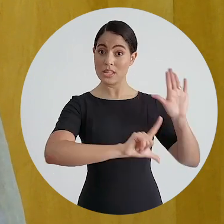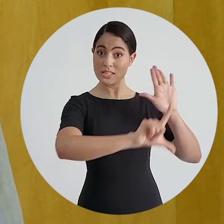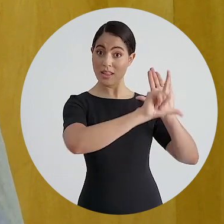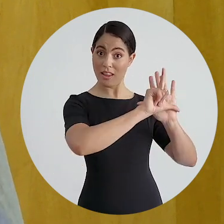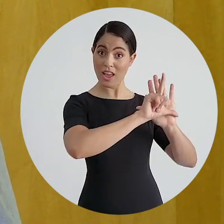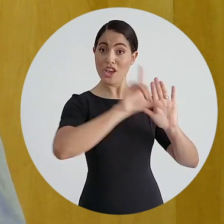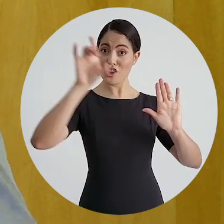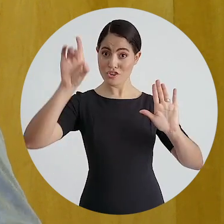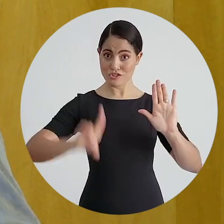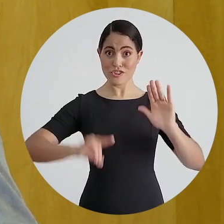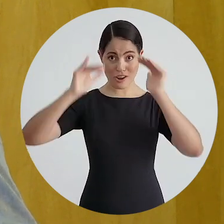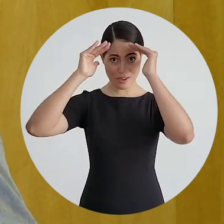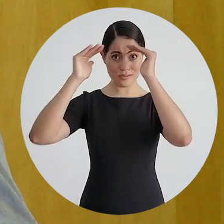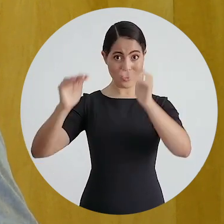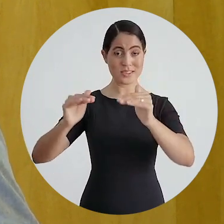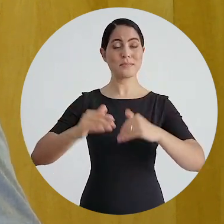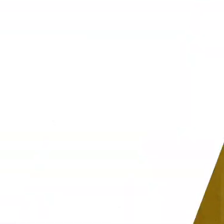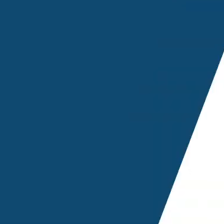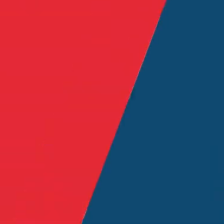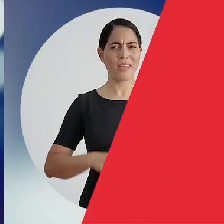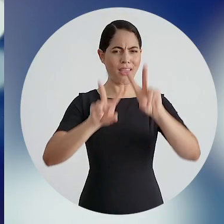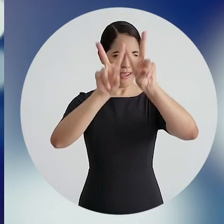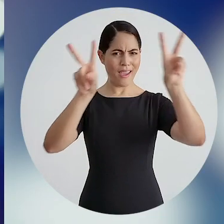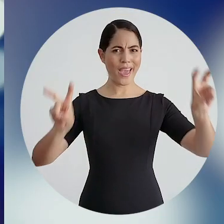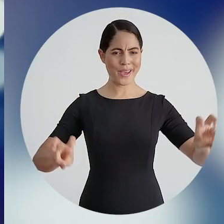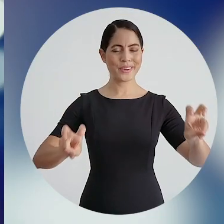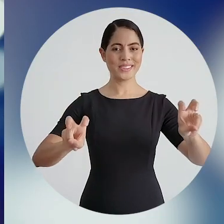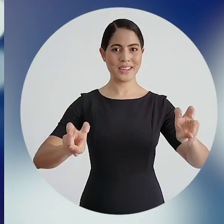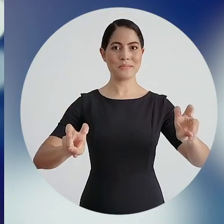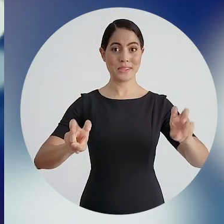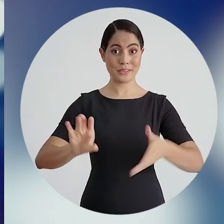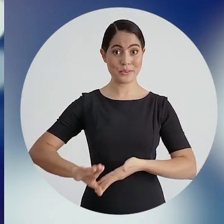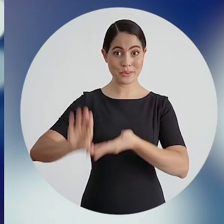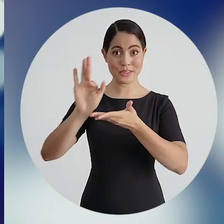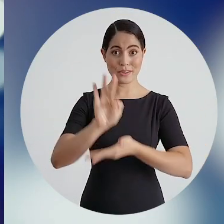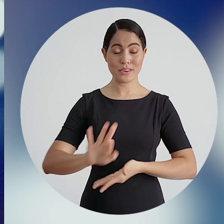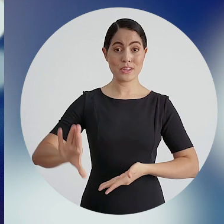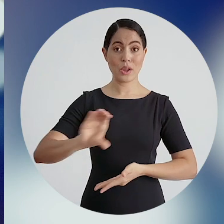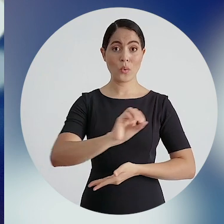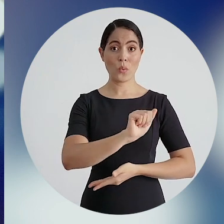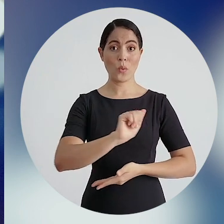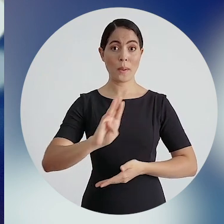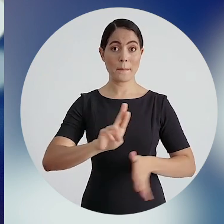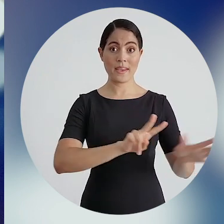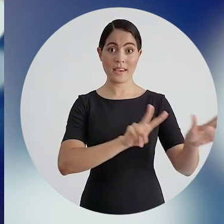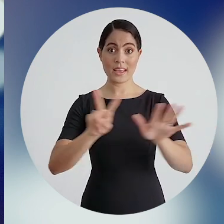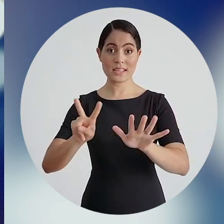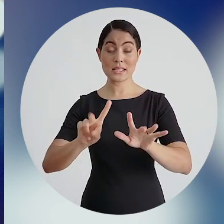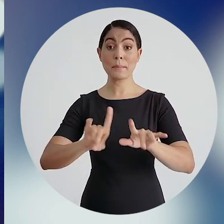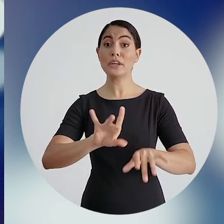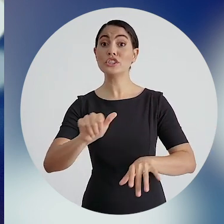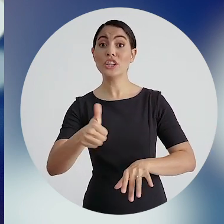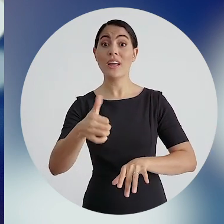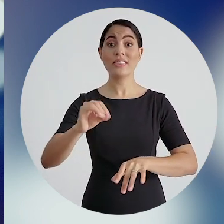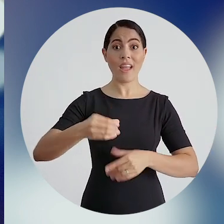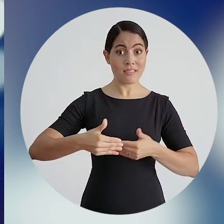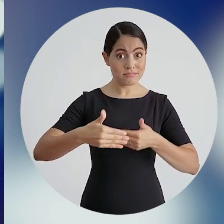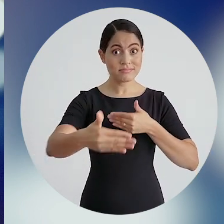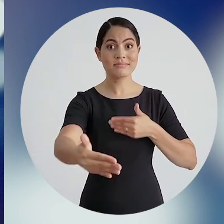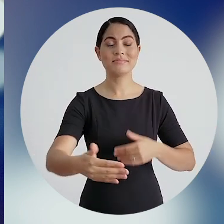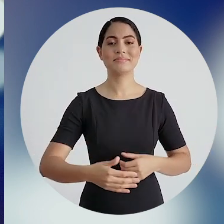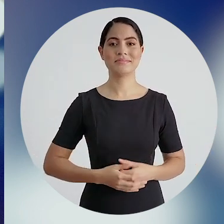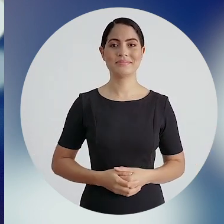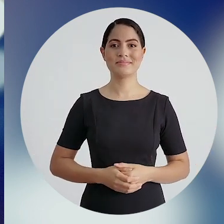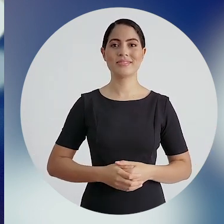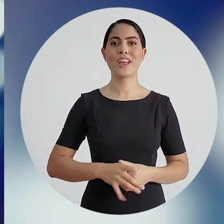Polícia Legal, direitos respeitados. Esse é o tema da nova campanha do Conselho Federal da OAB, que será lançada nesta semana,